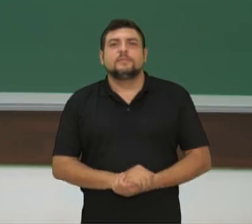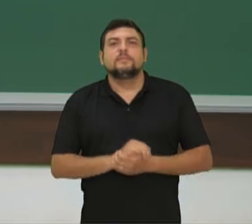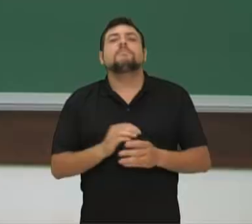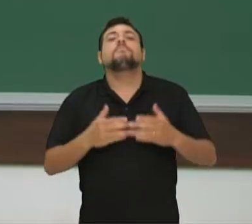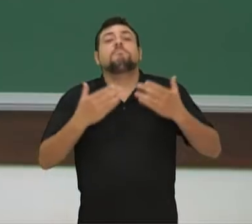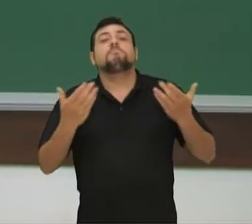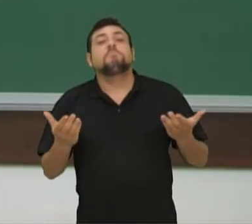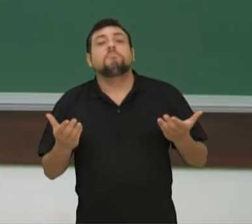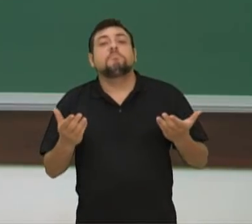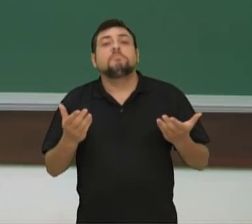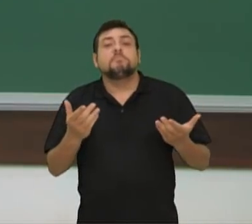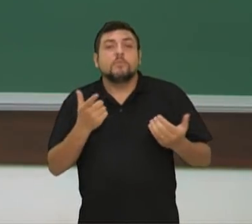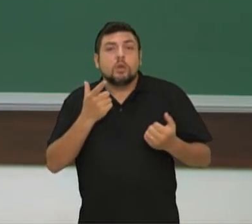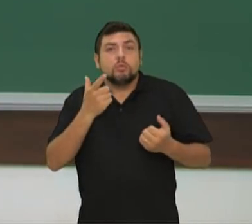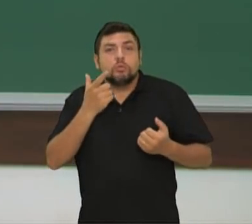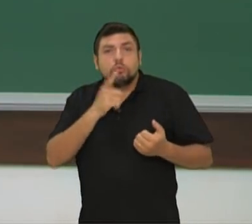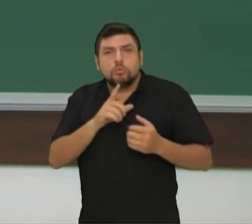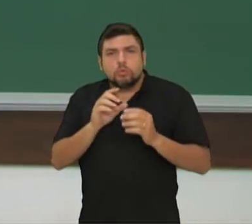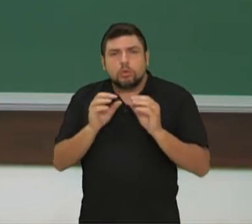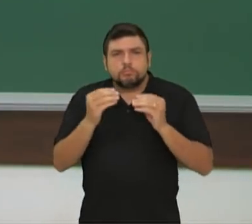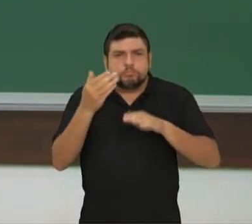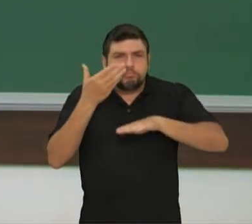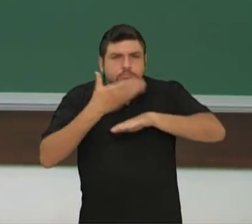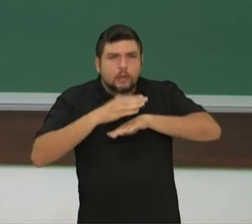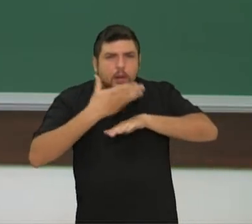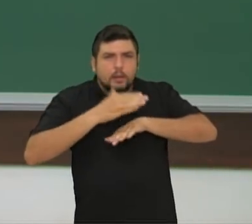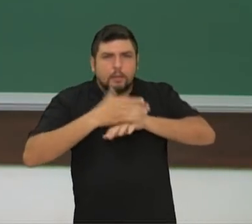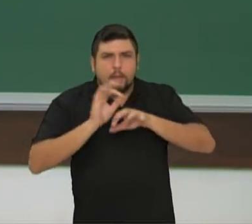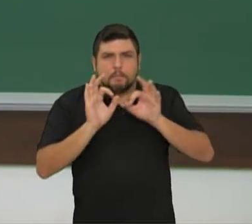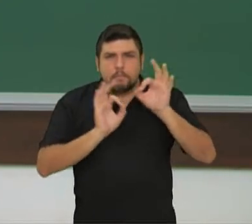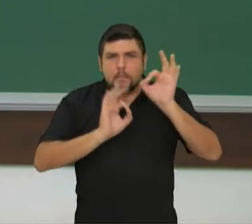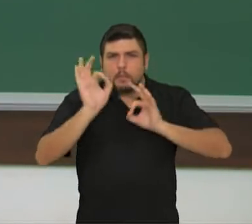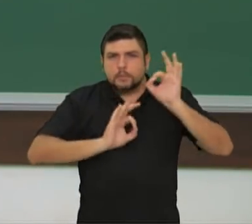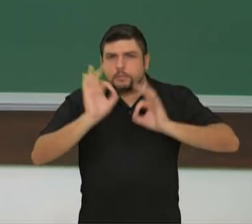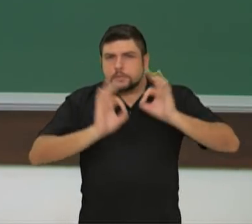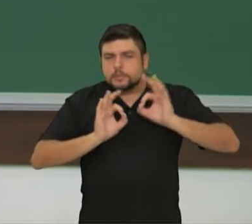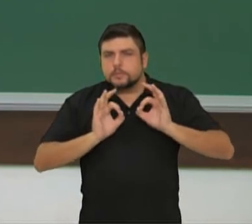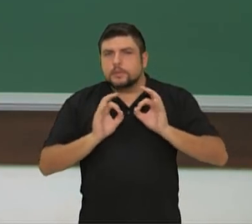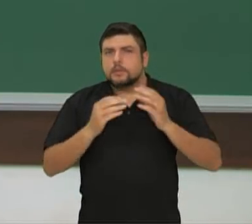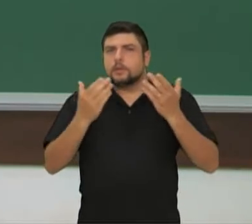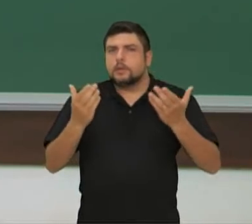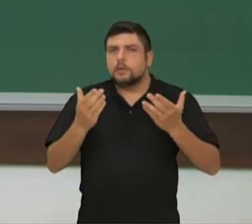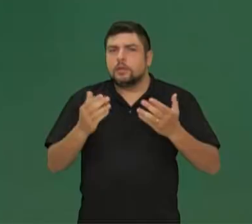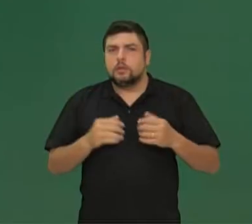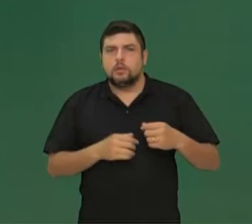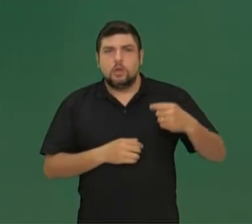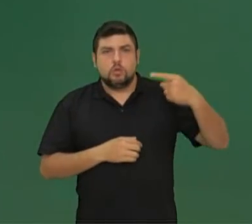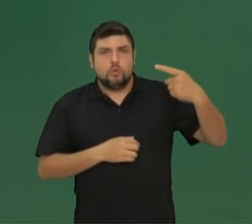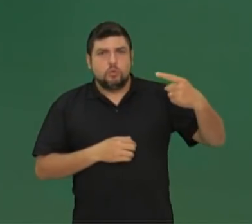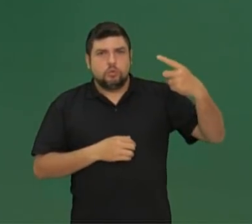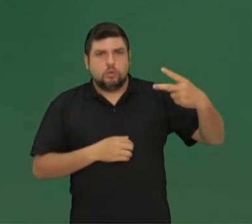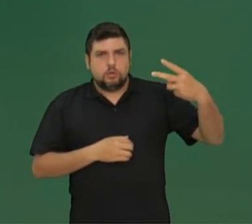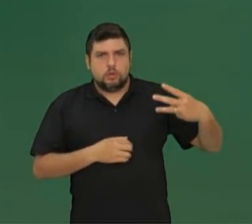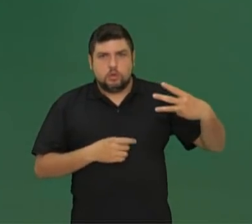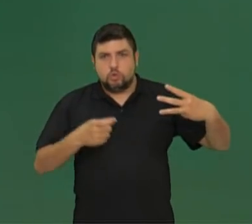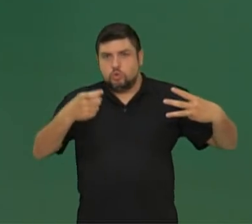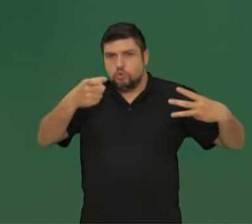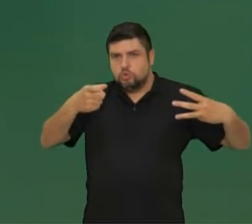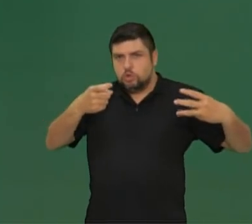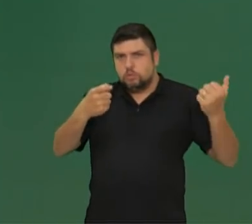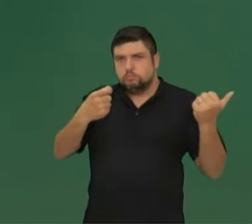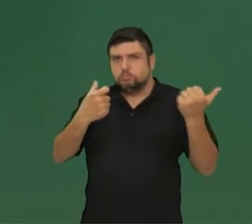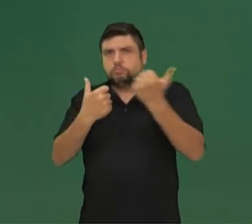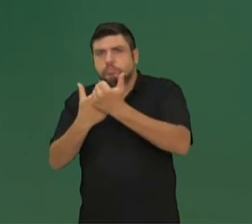E aí, pessoal? Conseguiram substituir, né? Os valores de x que eu deixei para vocês? Quais que eram? O 1, o 2 e o 3. Como